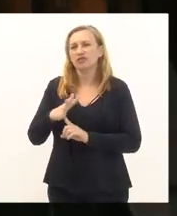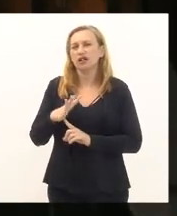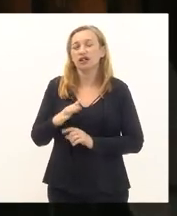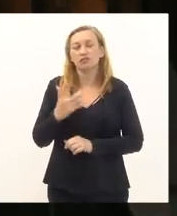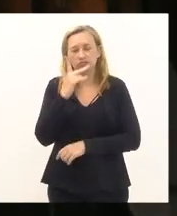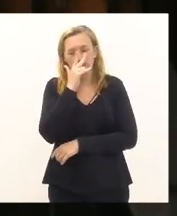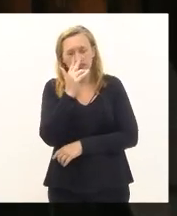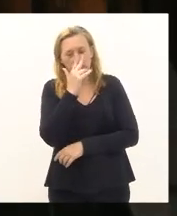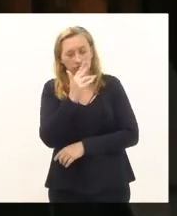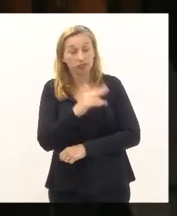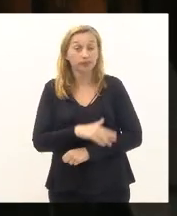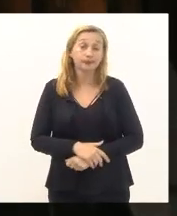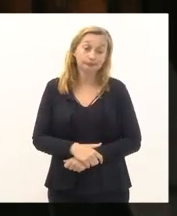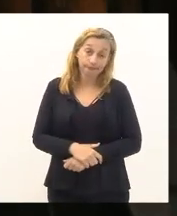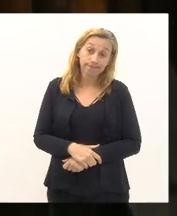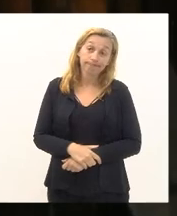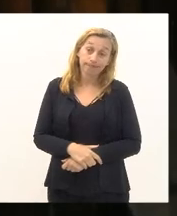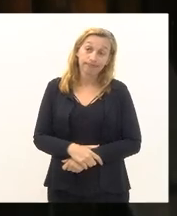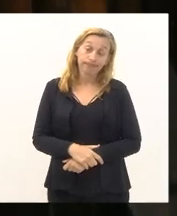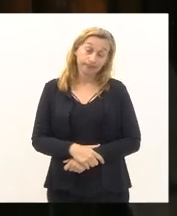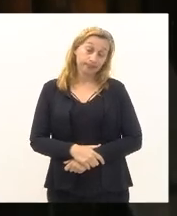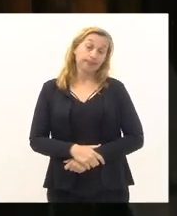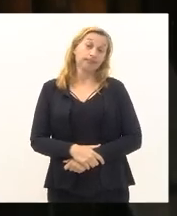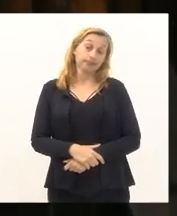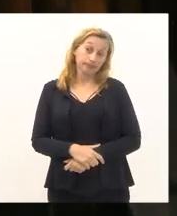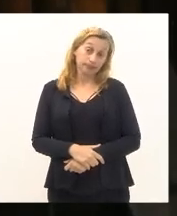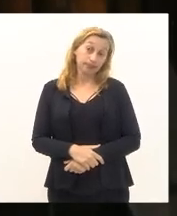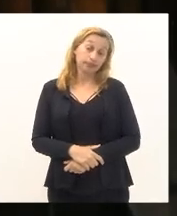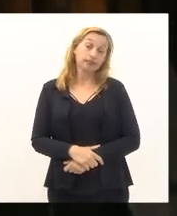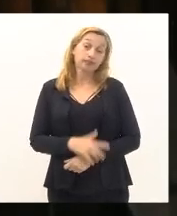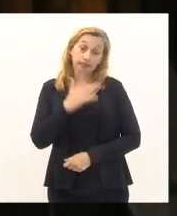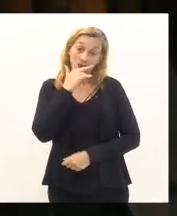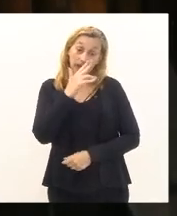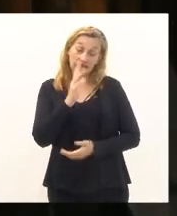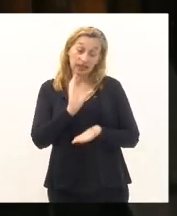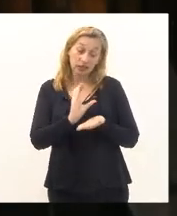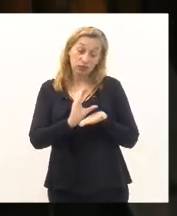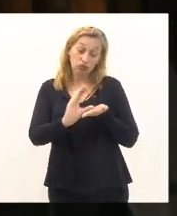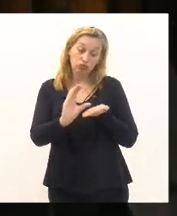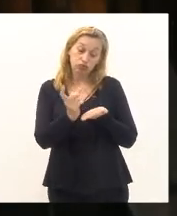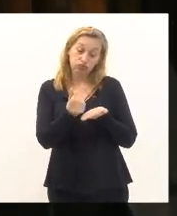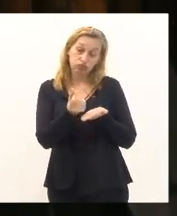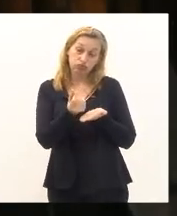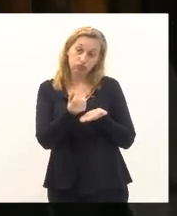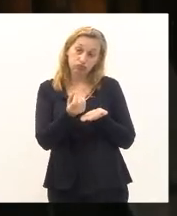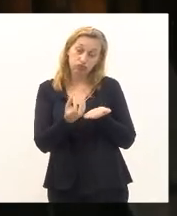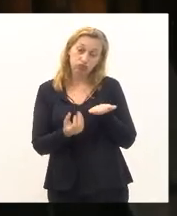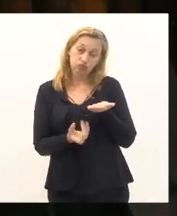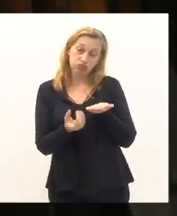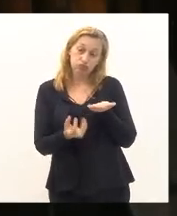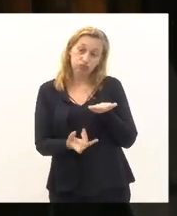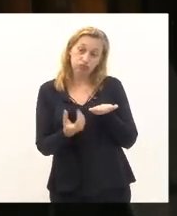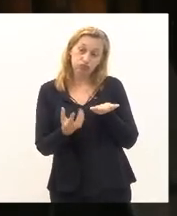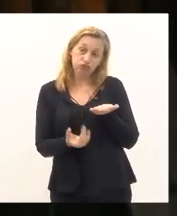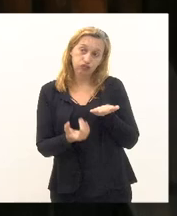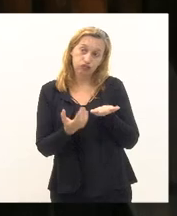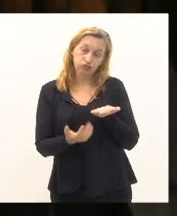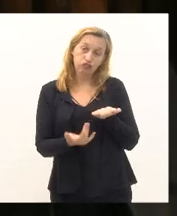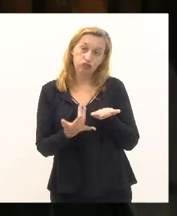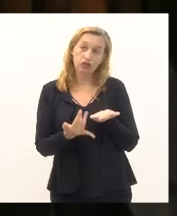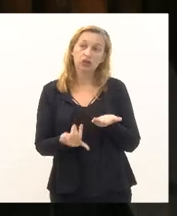Me parece um mecanismo que está queimando recursos do Fundeb e que está, inclusive,